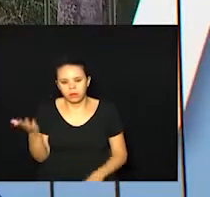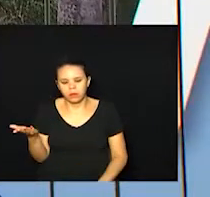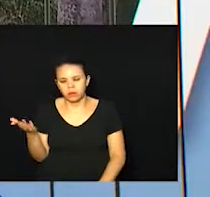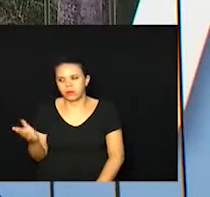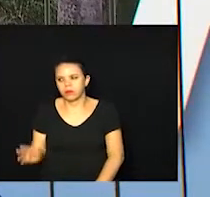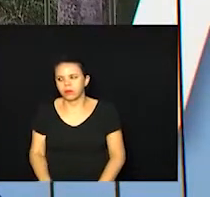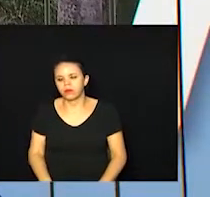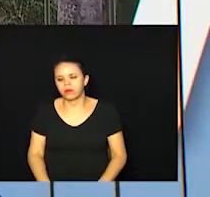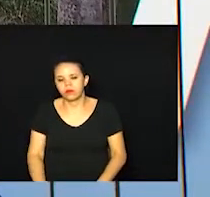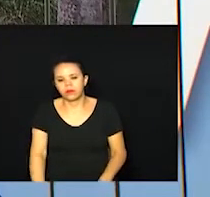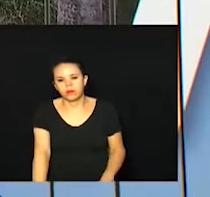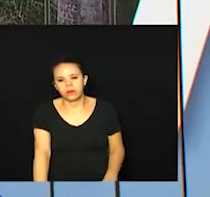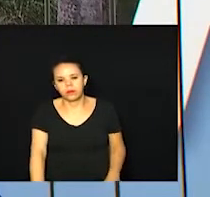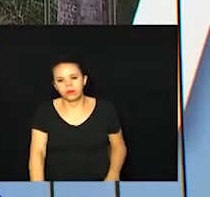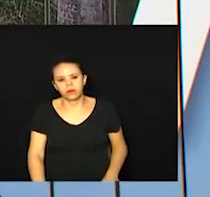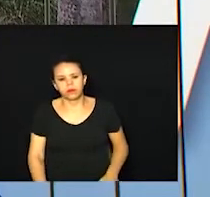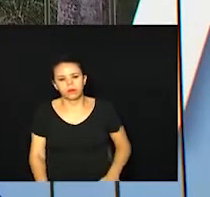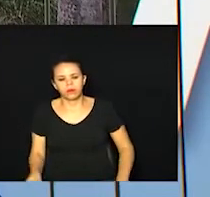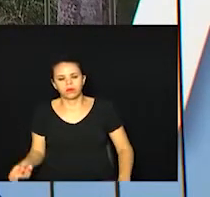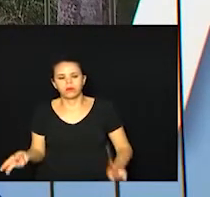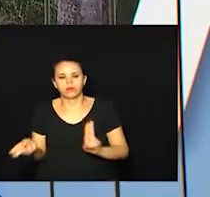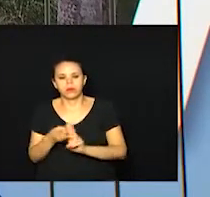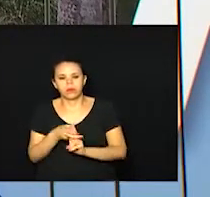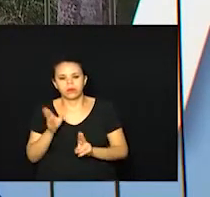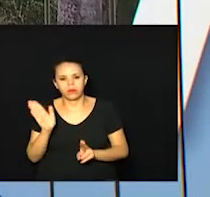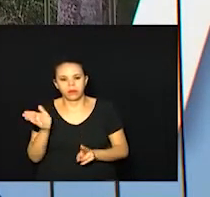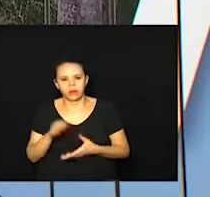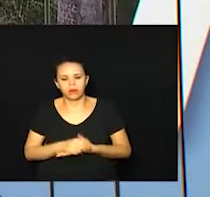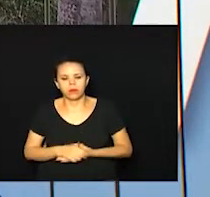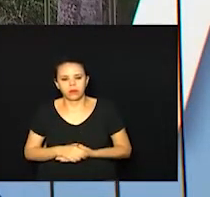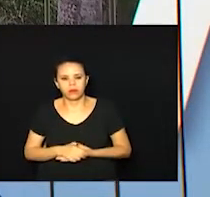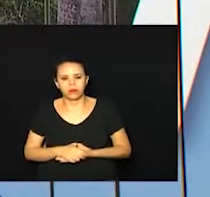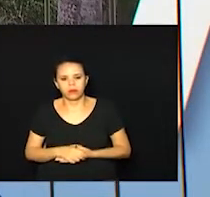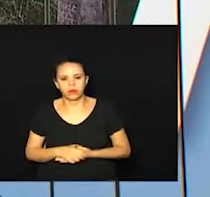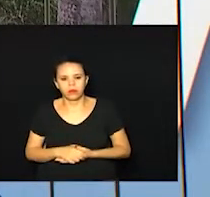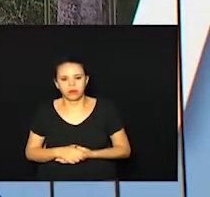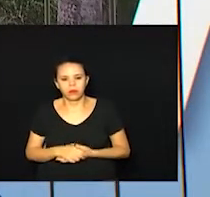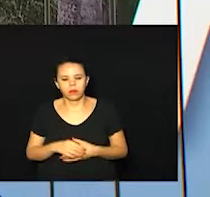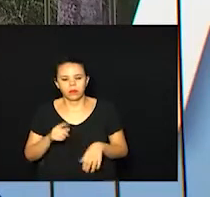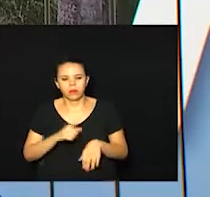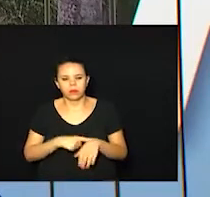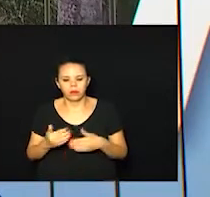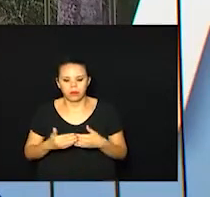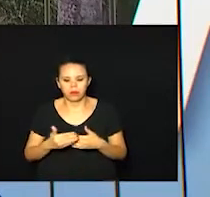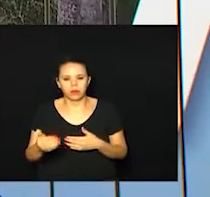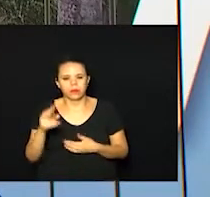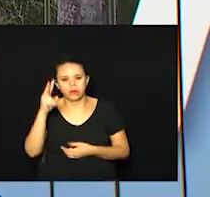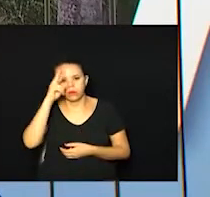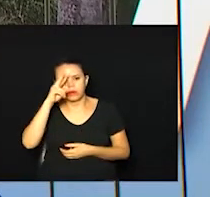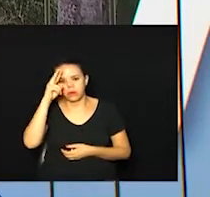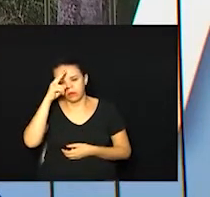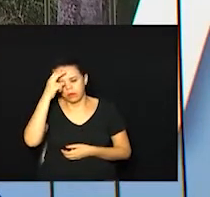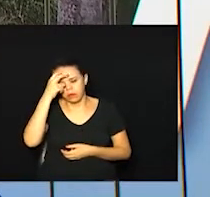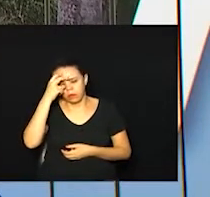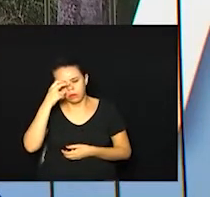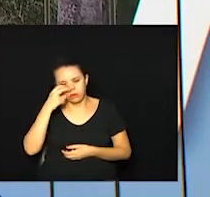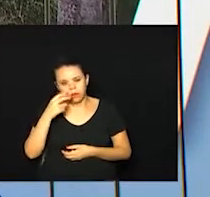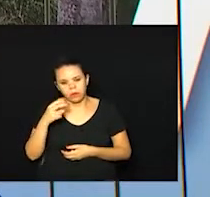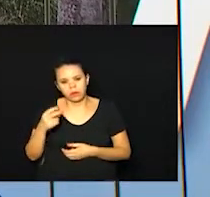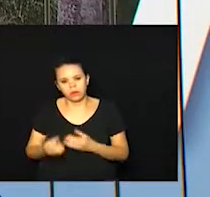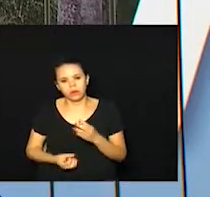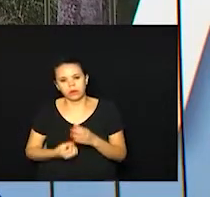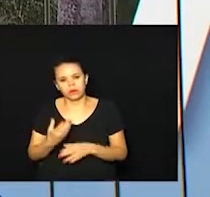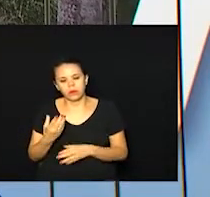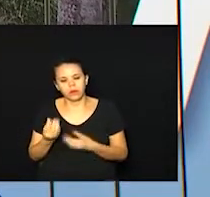Gabriel, o SUS, ele já, ao longo da sua história, ele se constituiu,